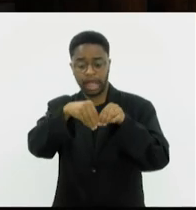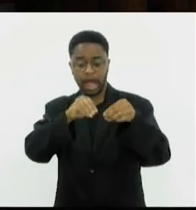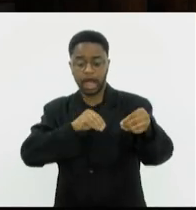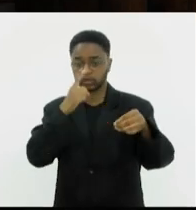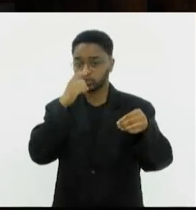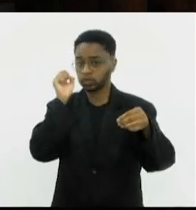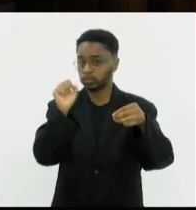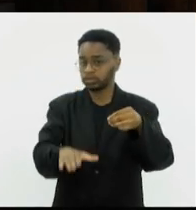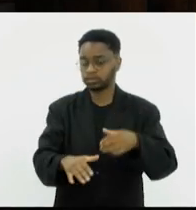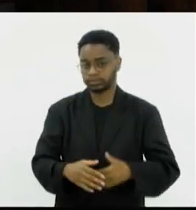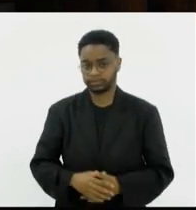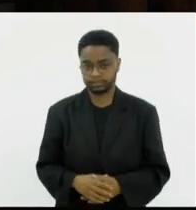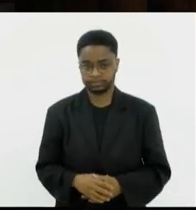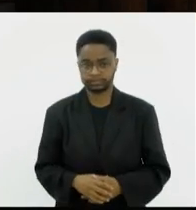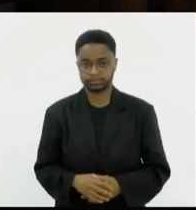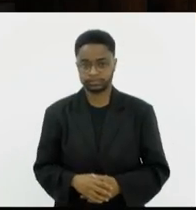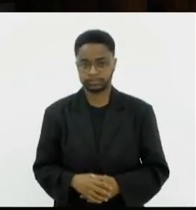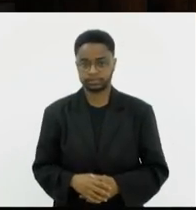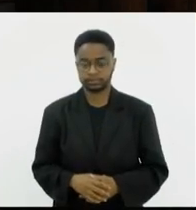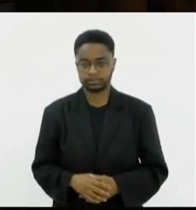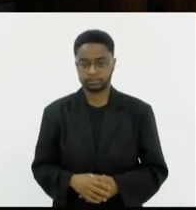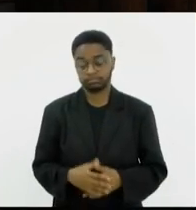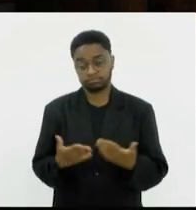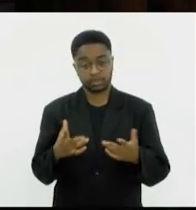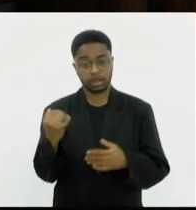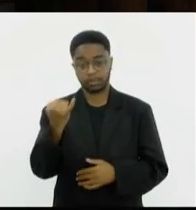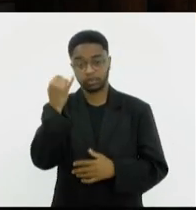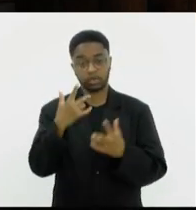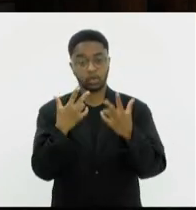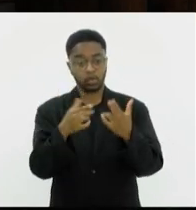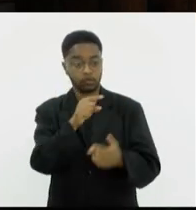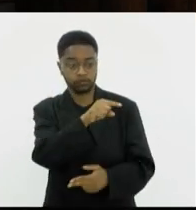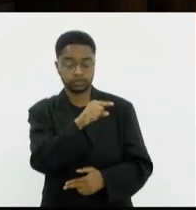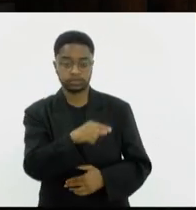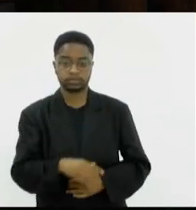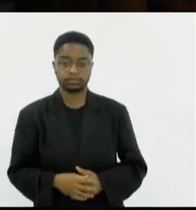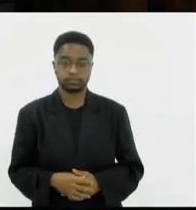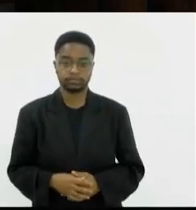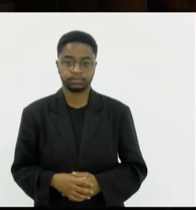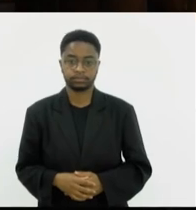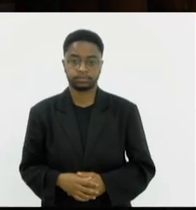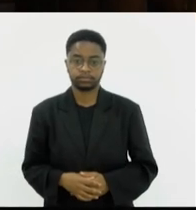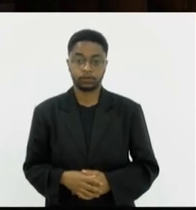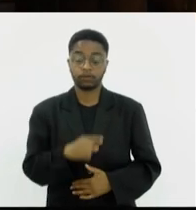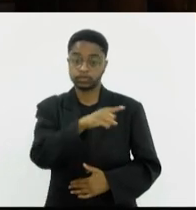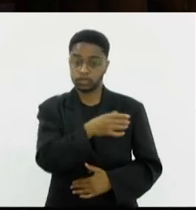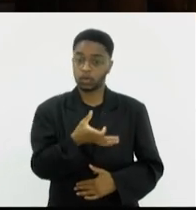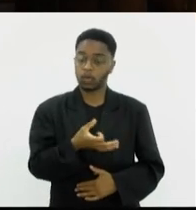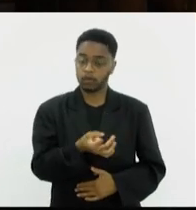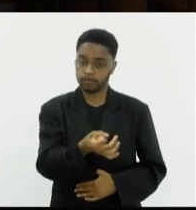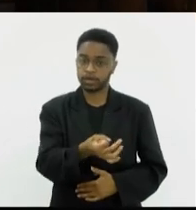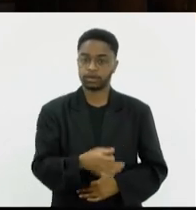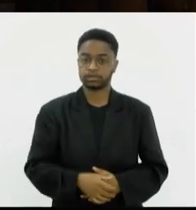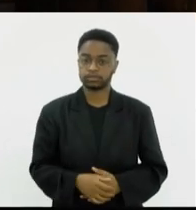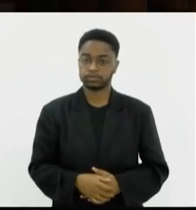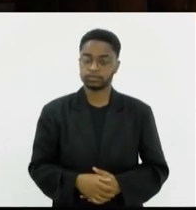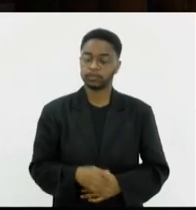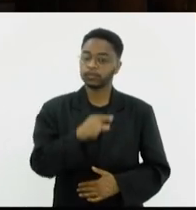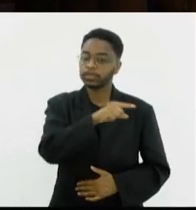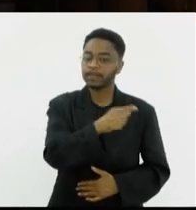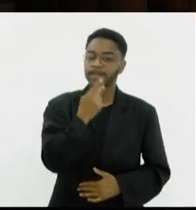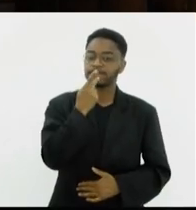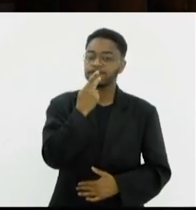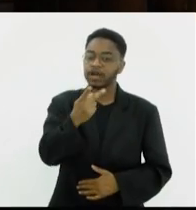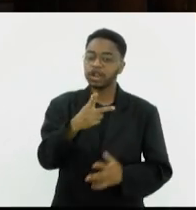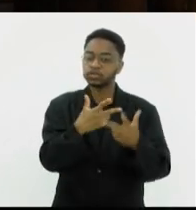lixo. É a mesma importância que eu dou para o senhor, deputado. O senhor é covarde. O senhor fala quando